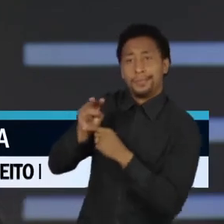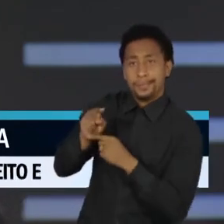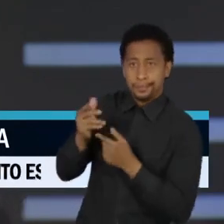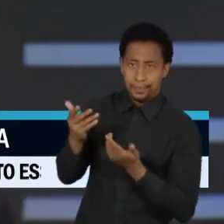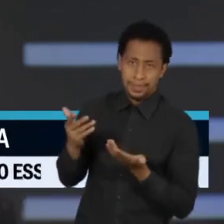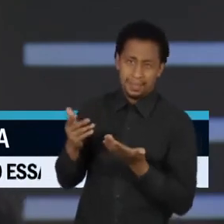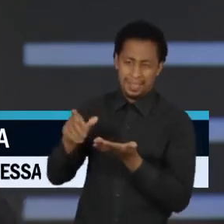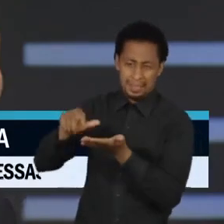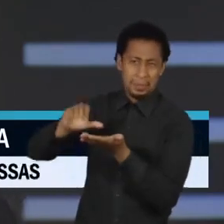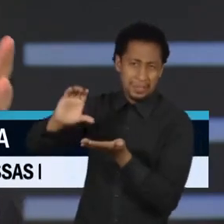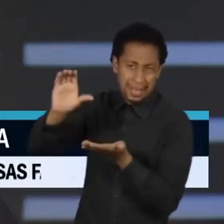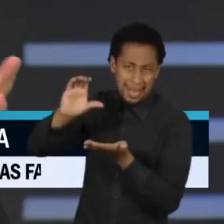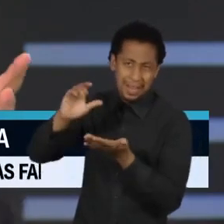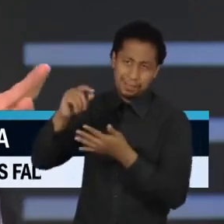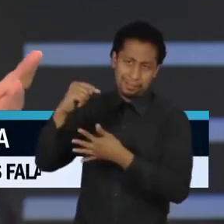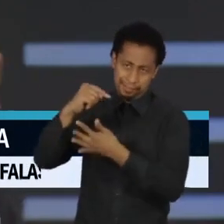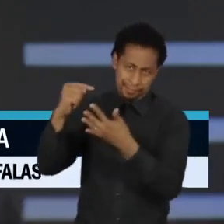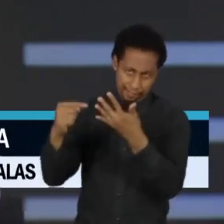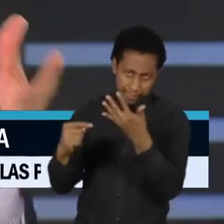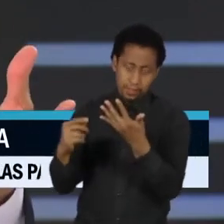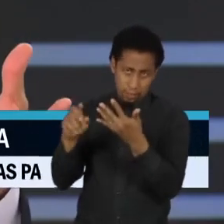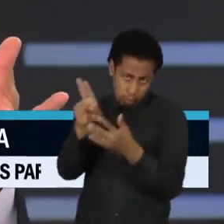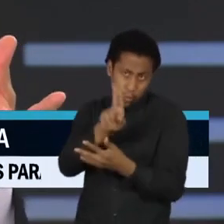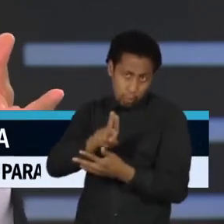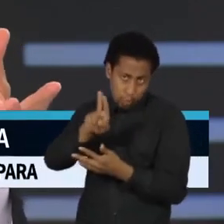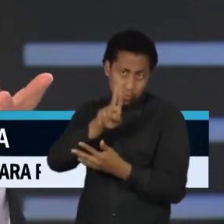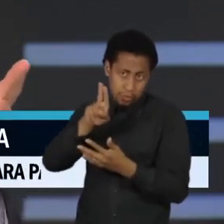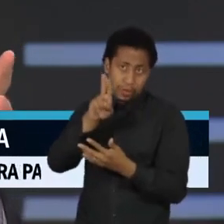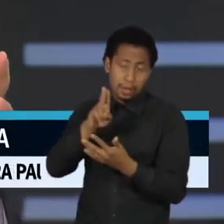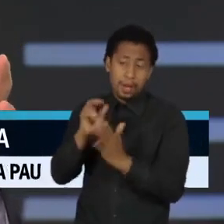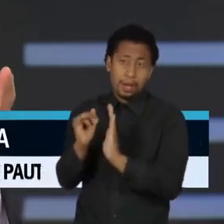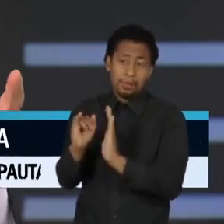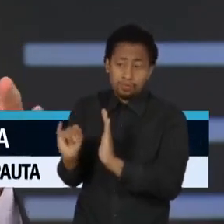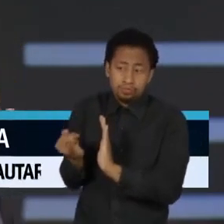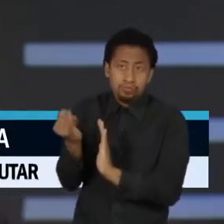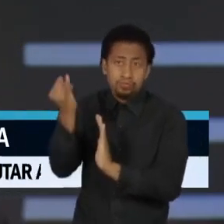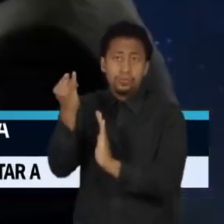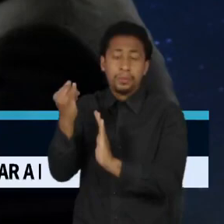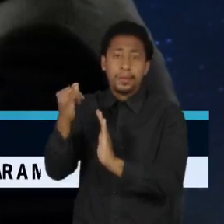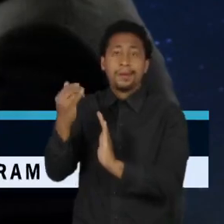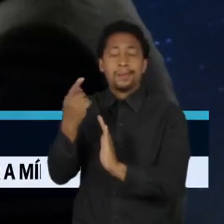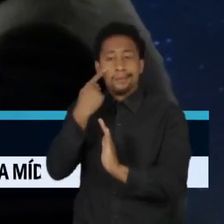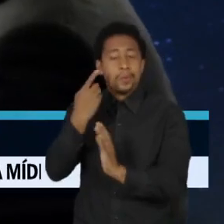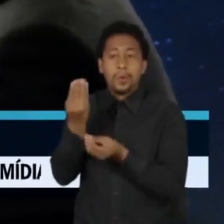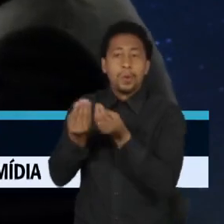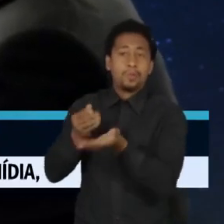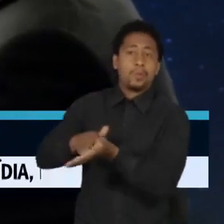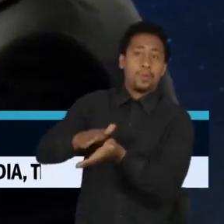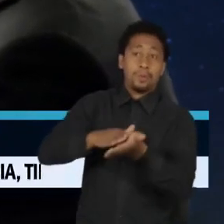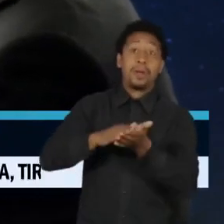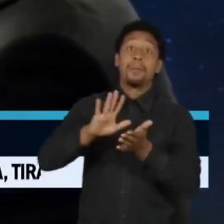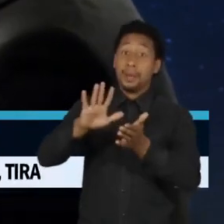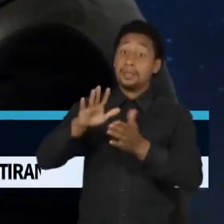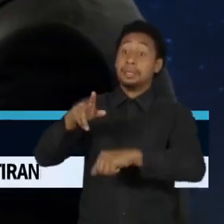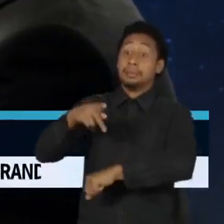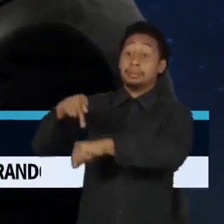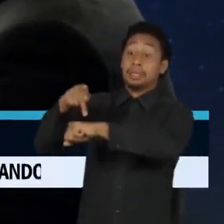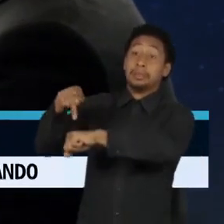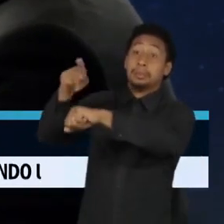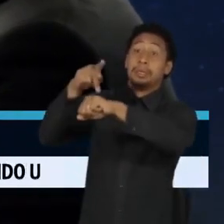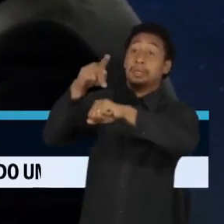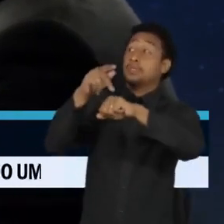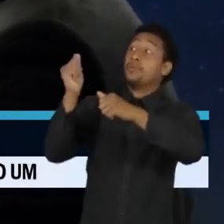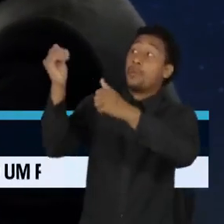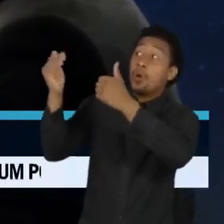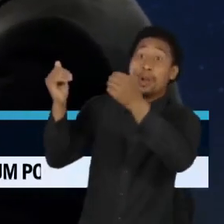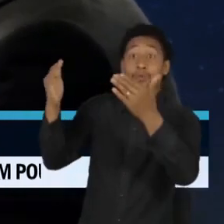um modelo mais ou menos bem sucedido em vários países do mundo, que realmente tirou o jogo da política monetária, a defesa da